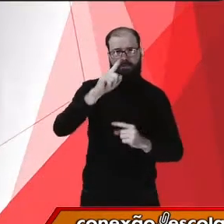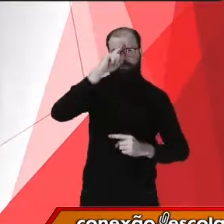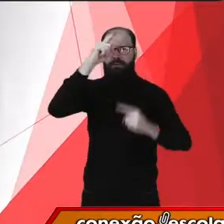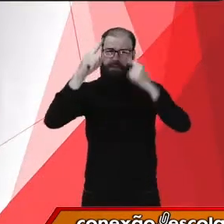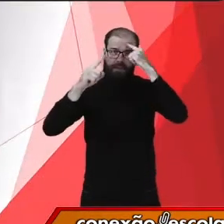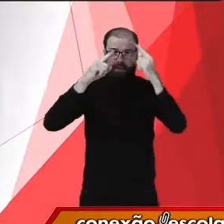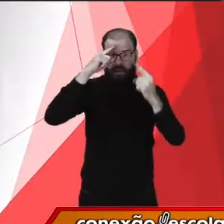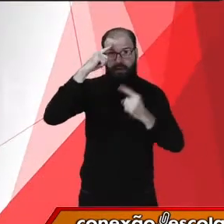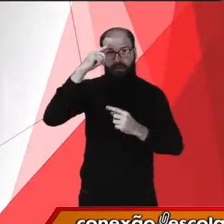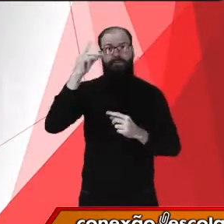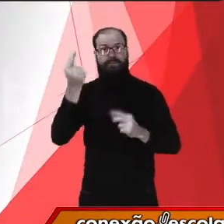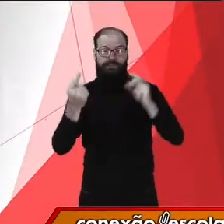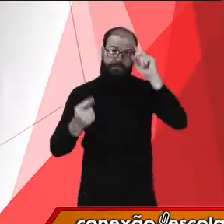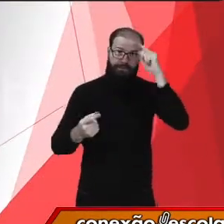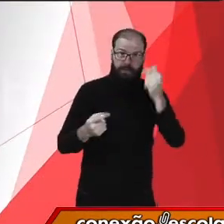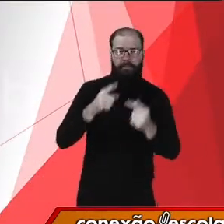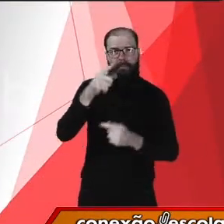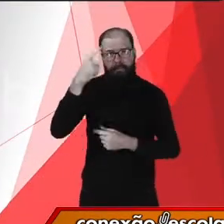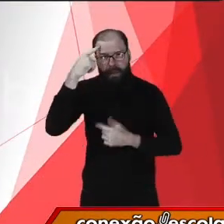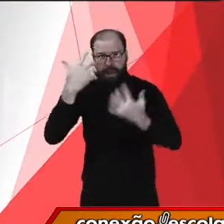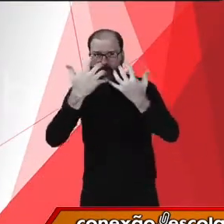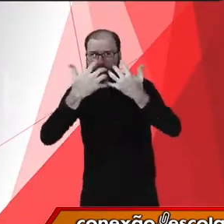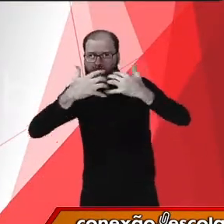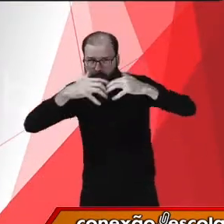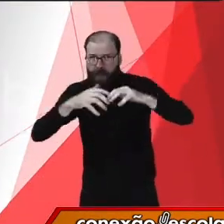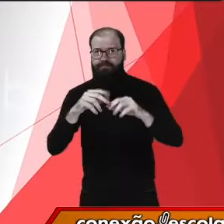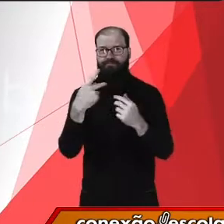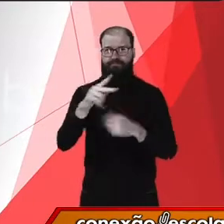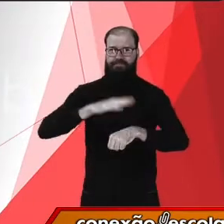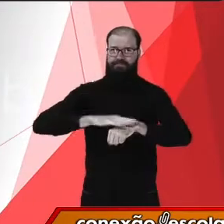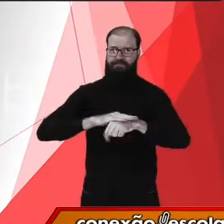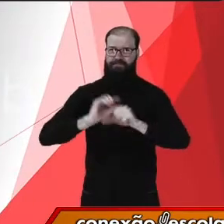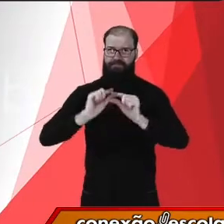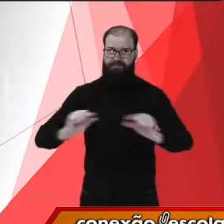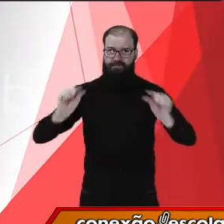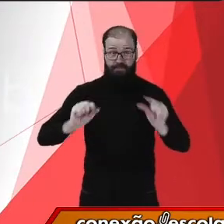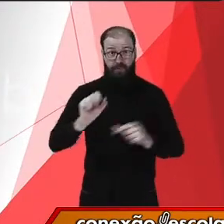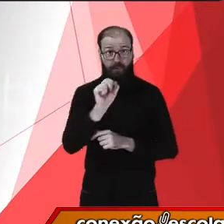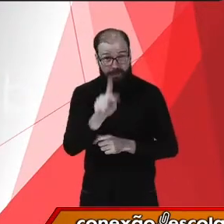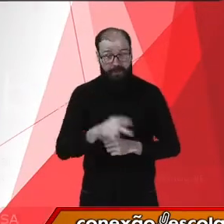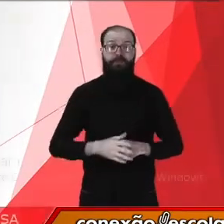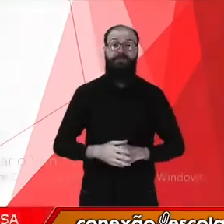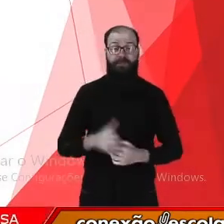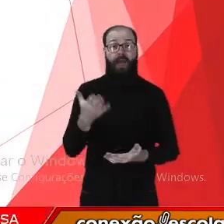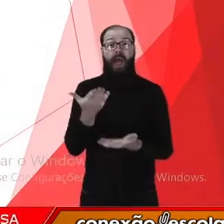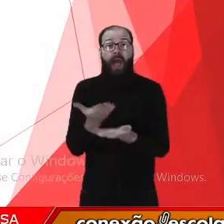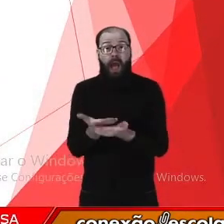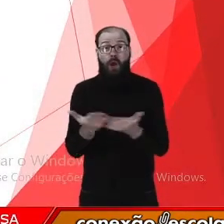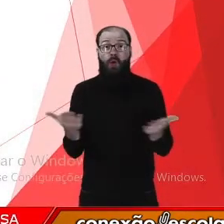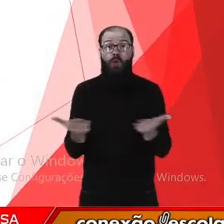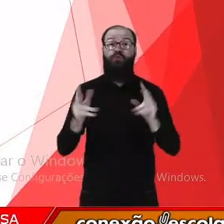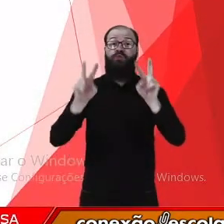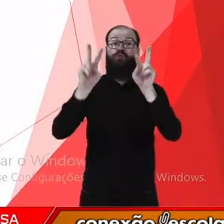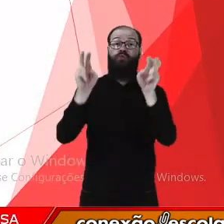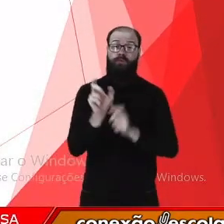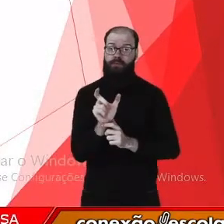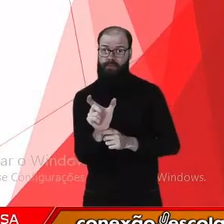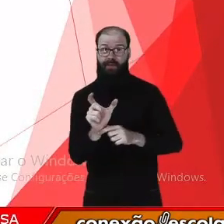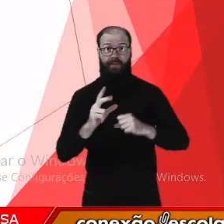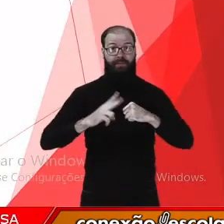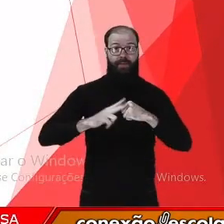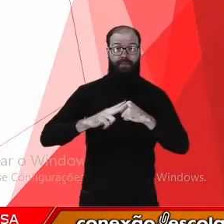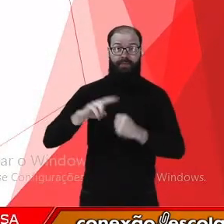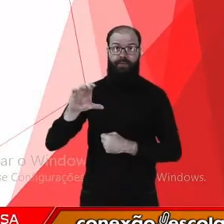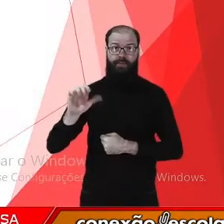os exemplos e crie as suas frases, ok? Então, gente, a aula foi sobre o verbo can, nós podemos recapitular